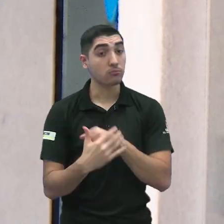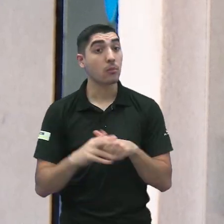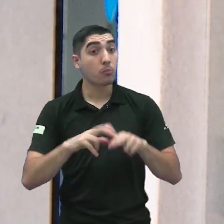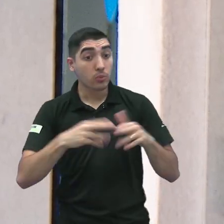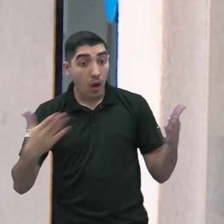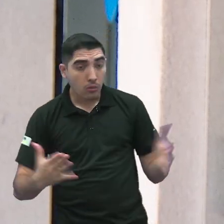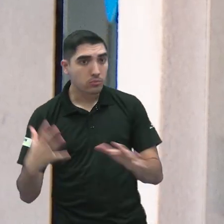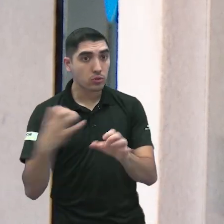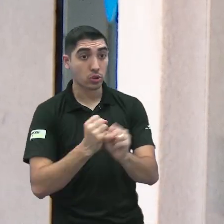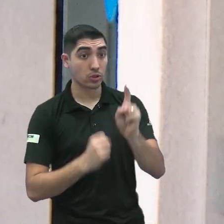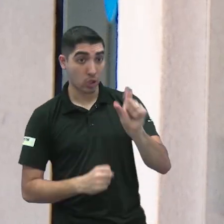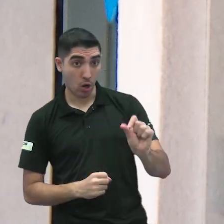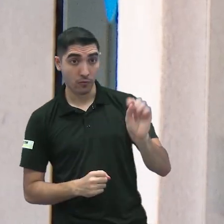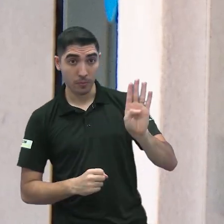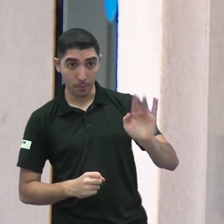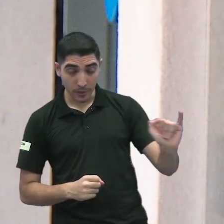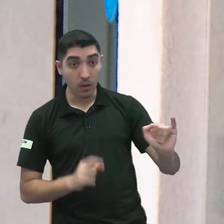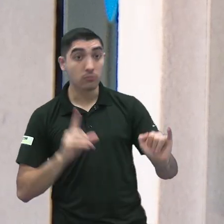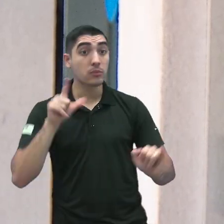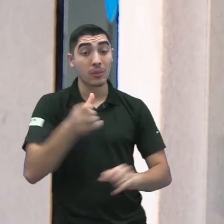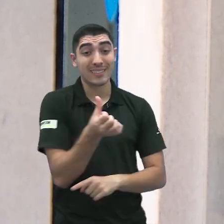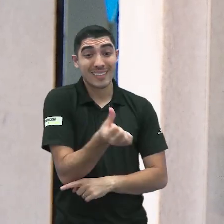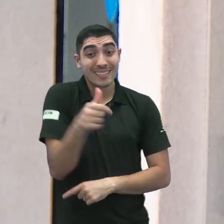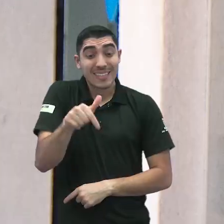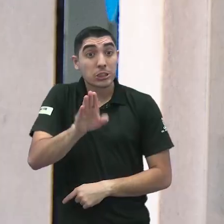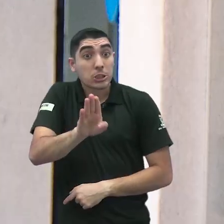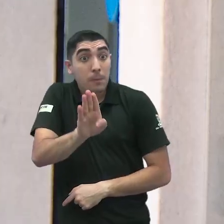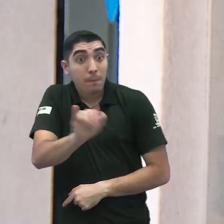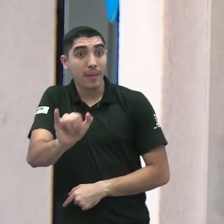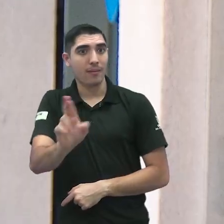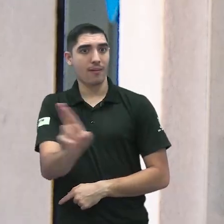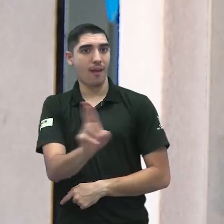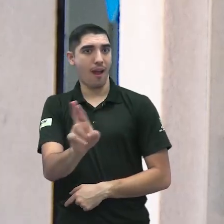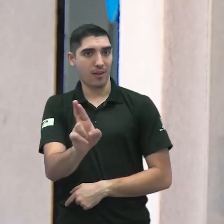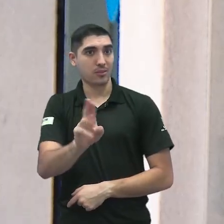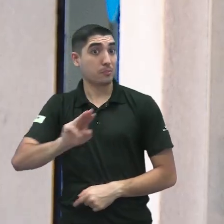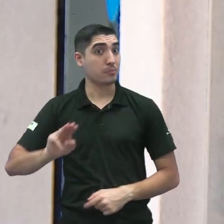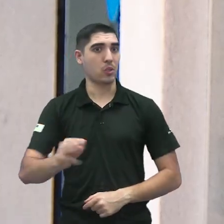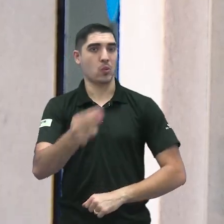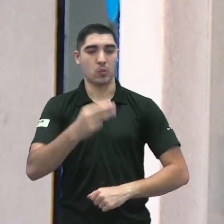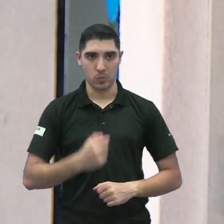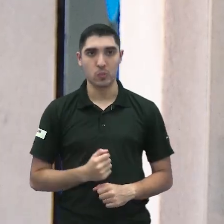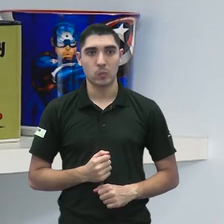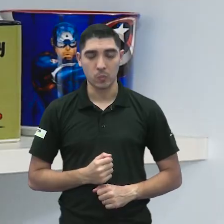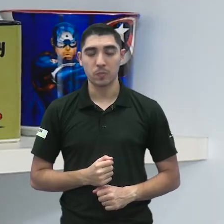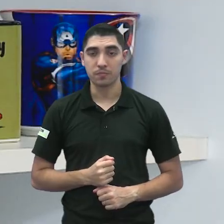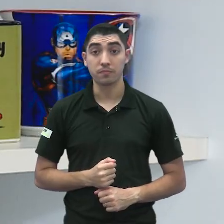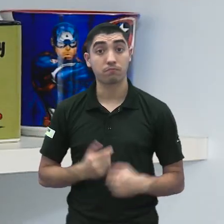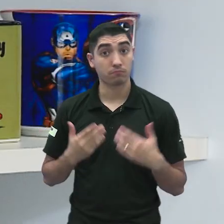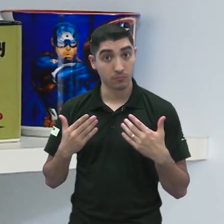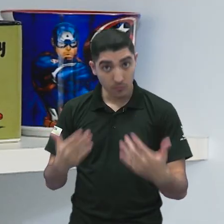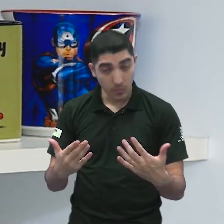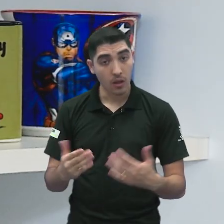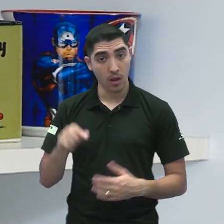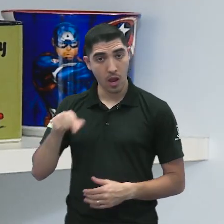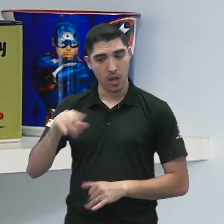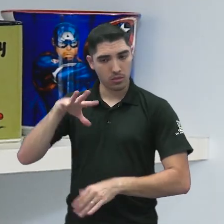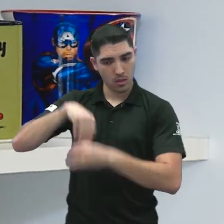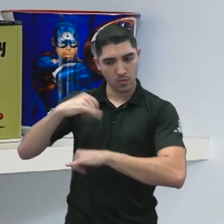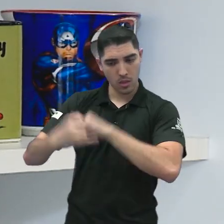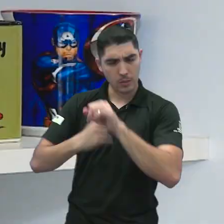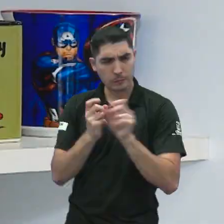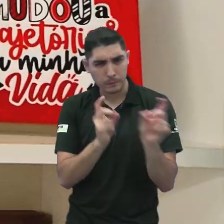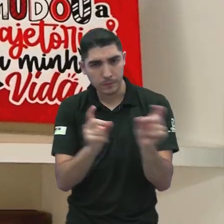em 2019 para 67 bilhões de reais em 2024. O e-commerce também teve